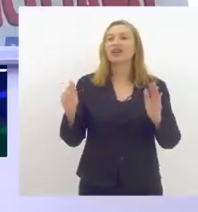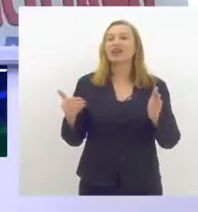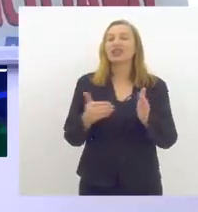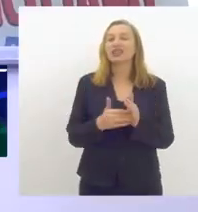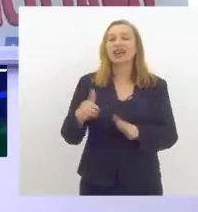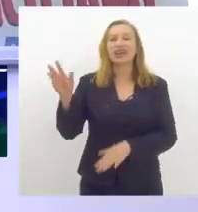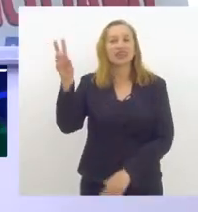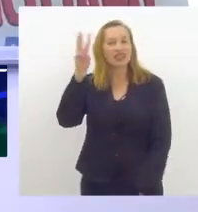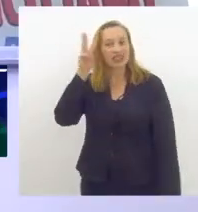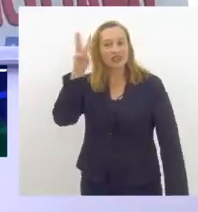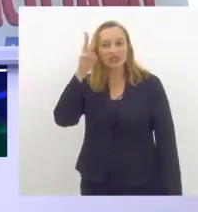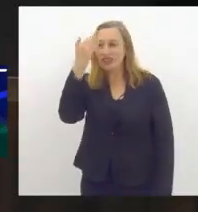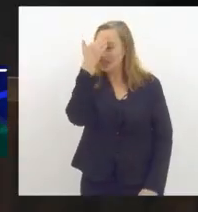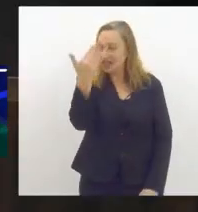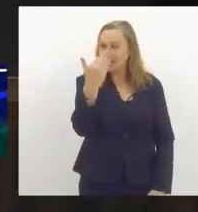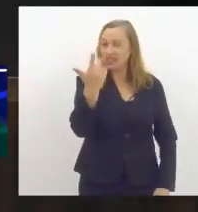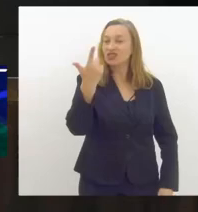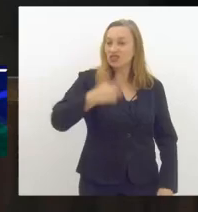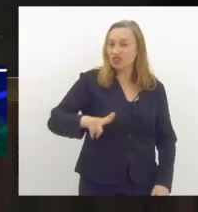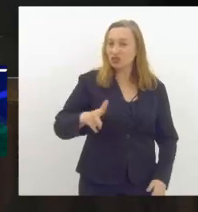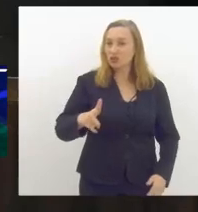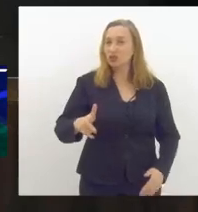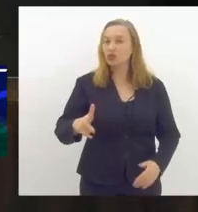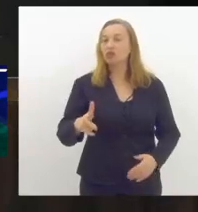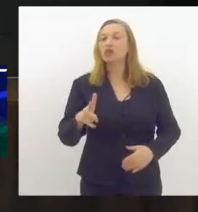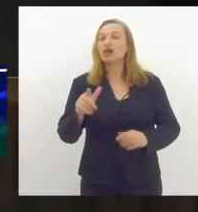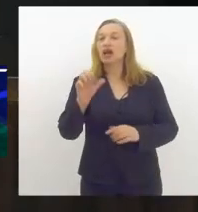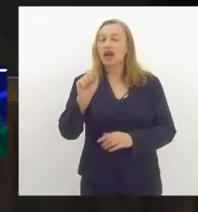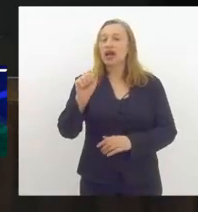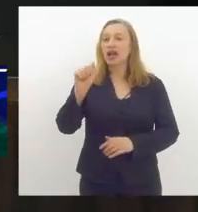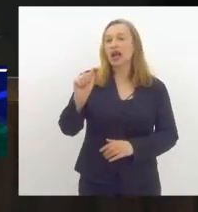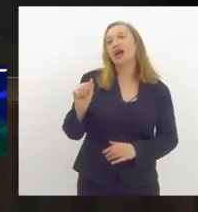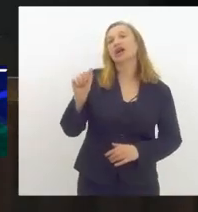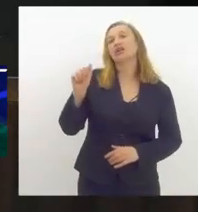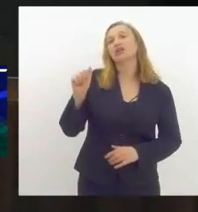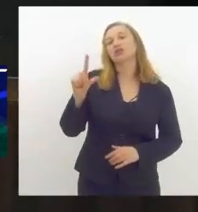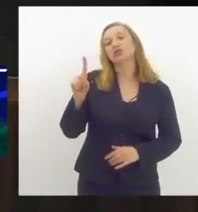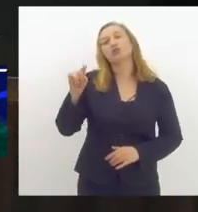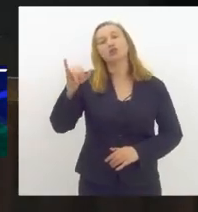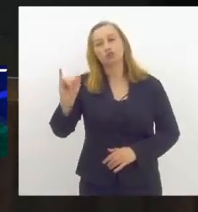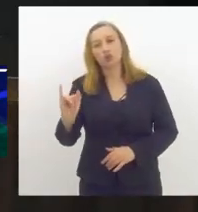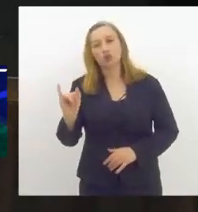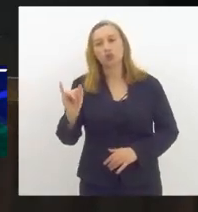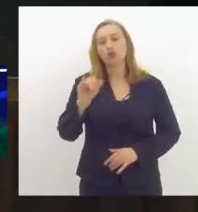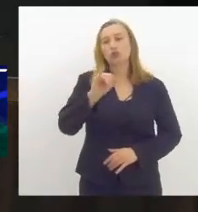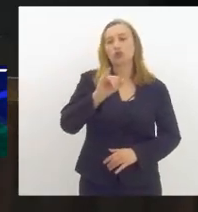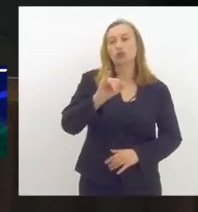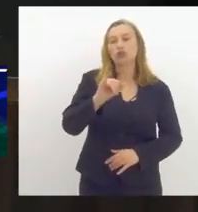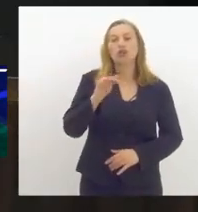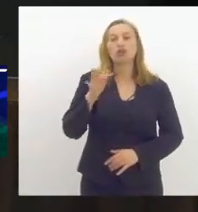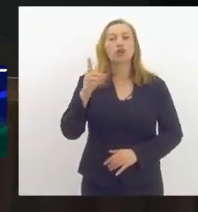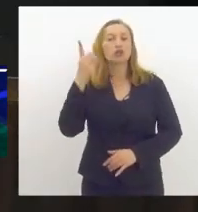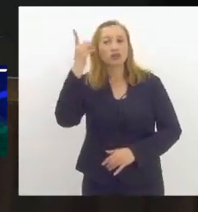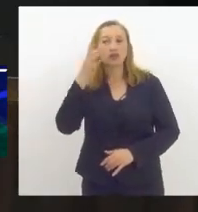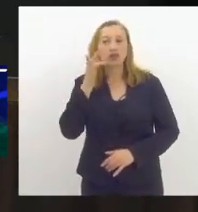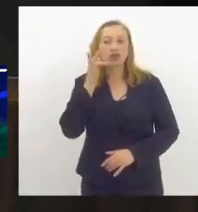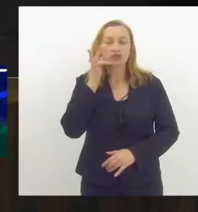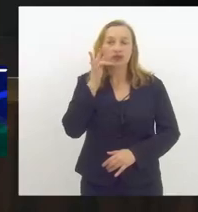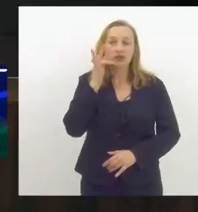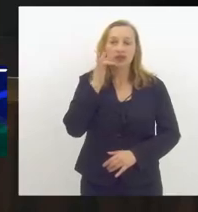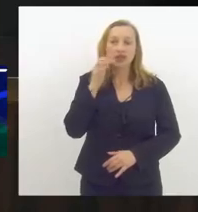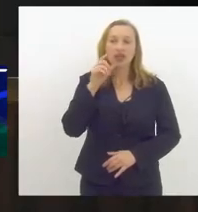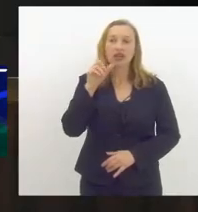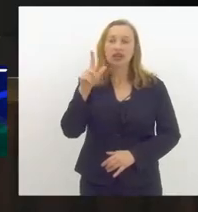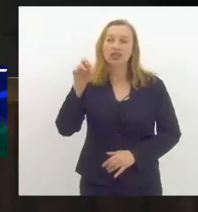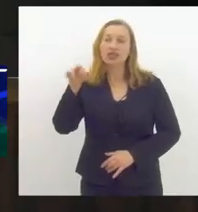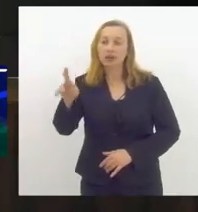terça agradecer mais uma vez acadutil seu Ricardo ao Jorge Felipe e a